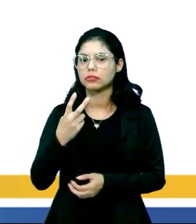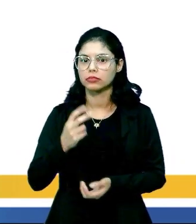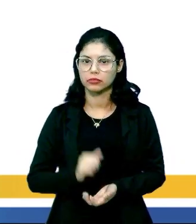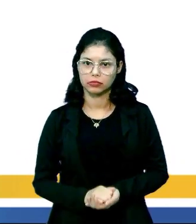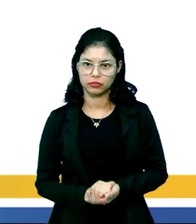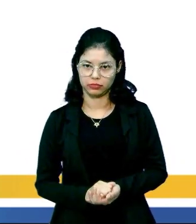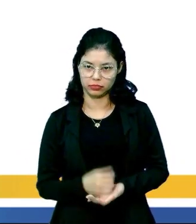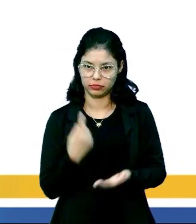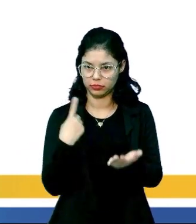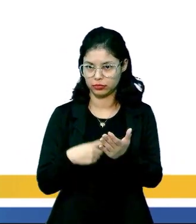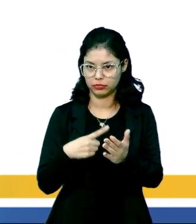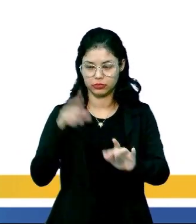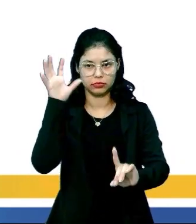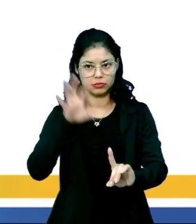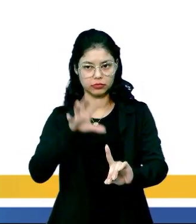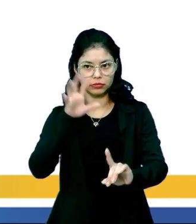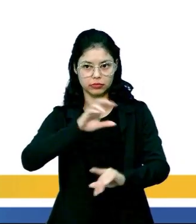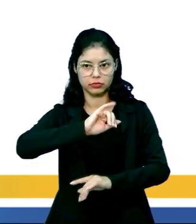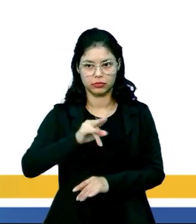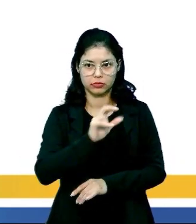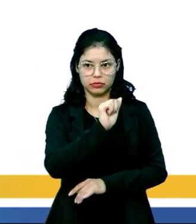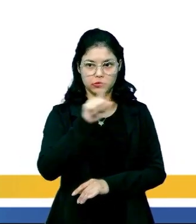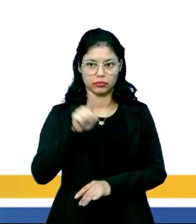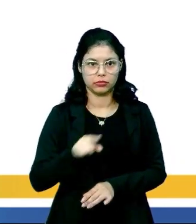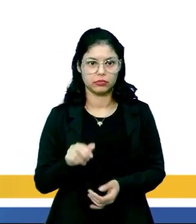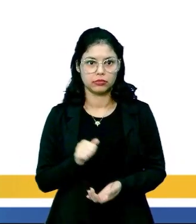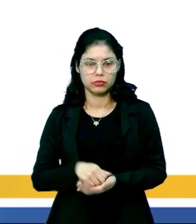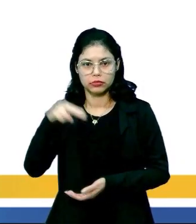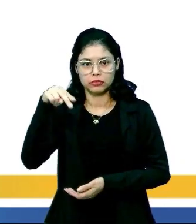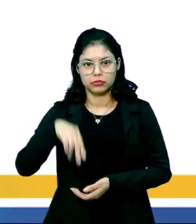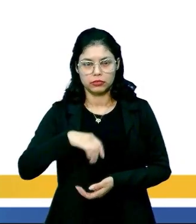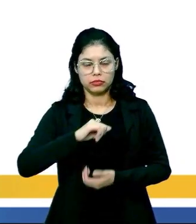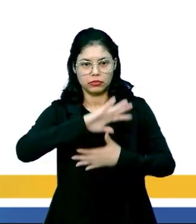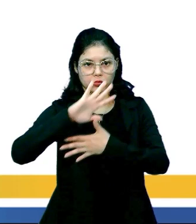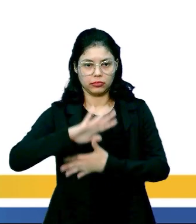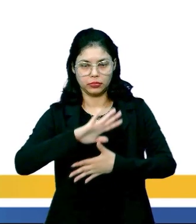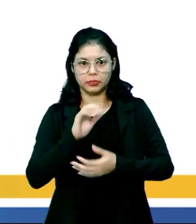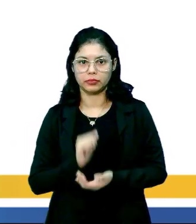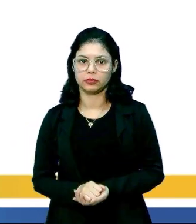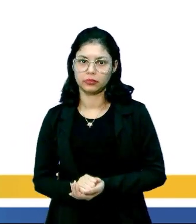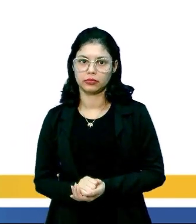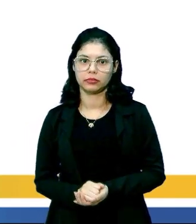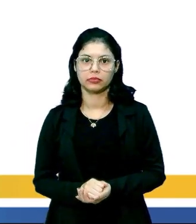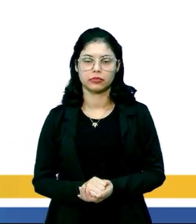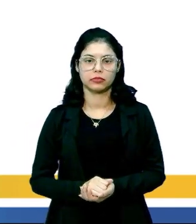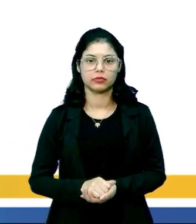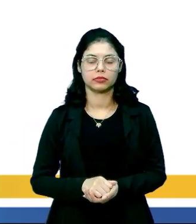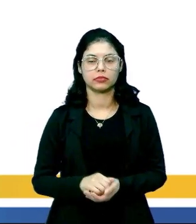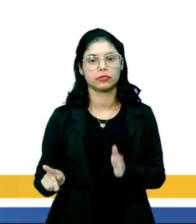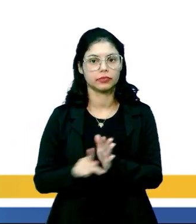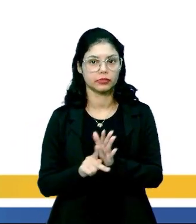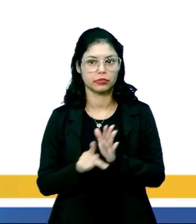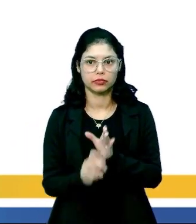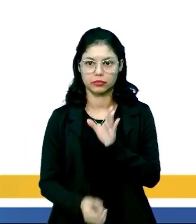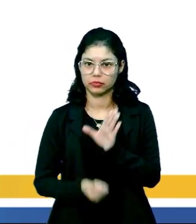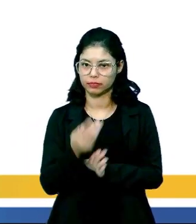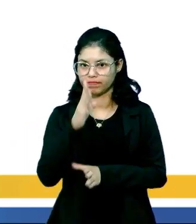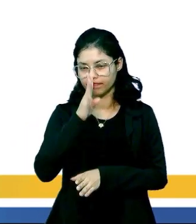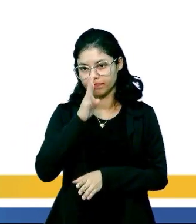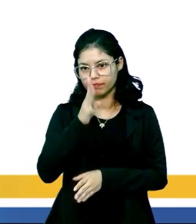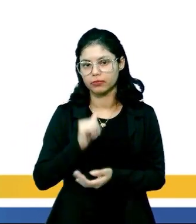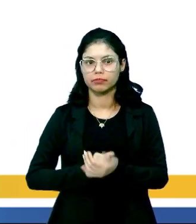da grande voz e a marcante influência do Jazz norte-americano essa influência inclusive foi